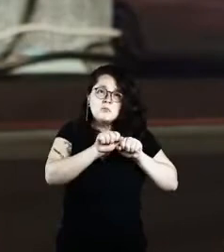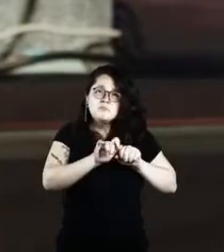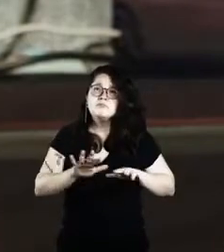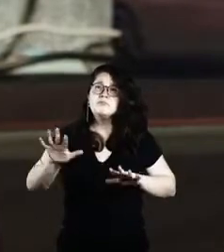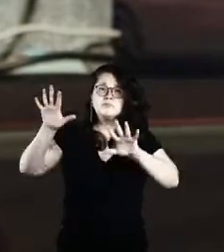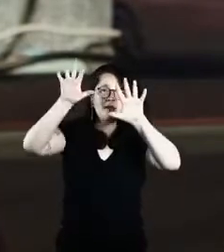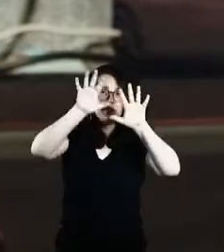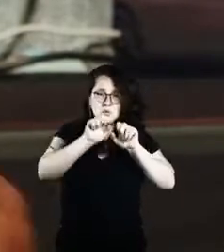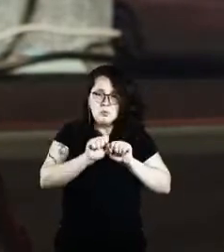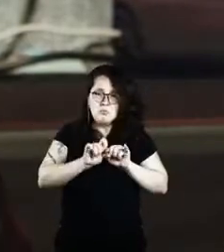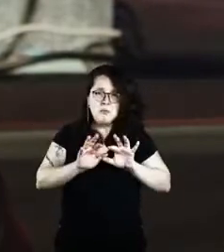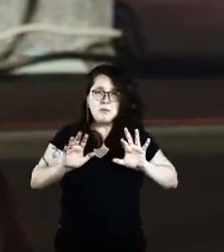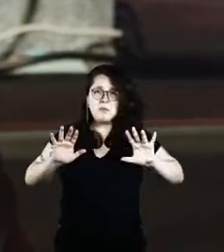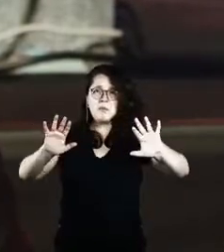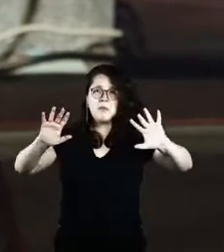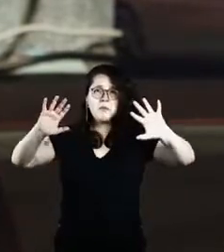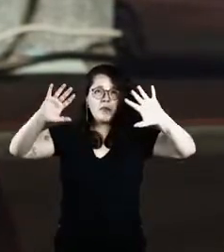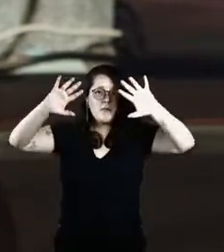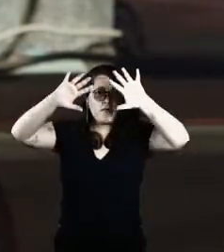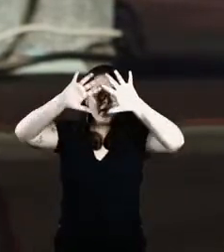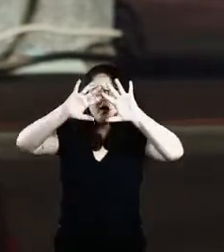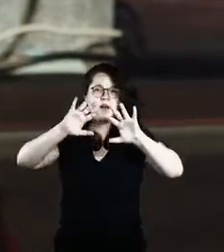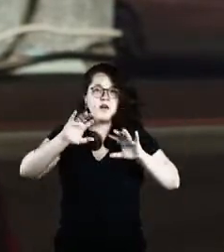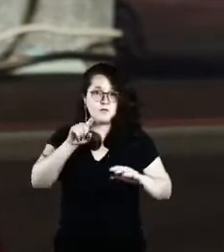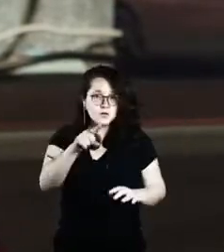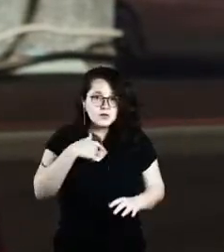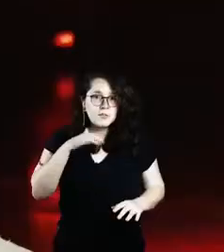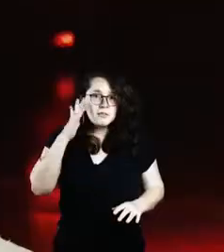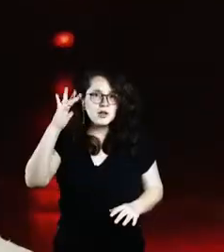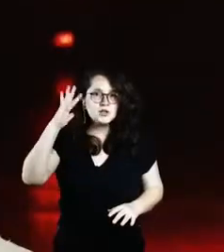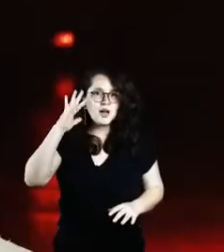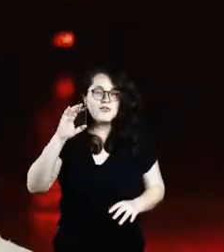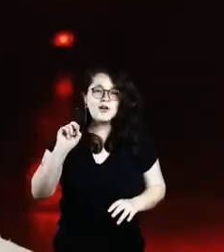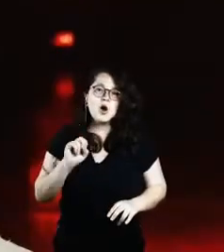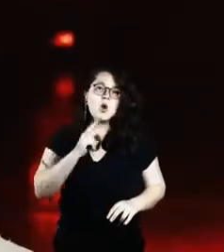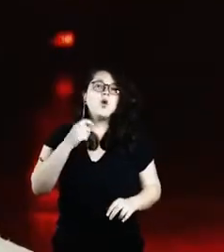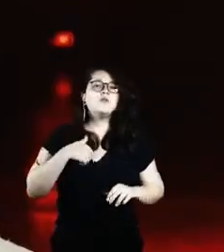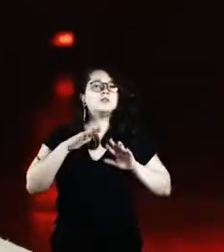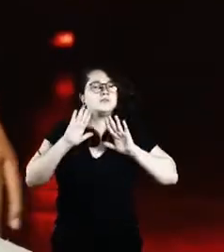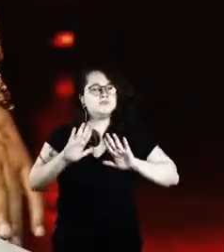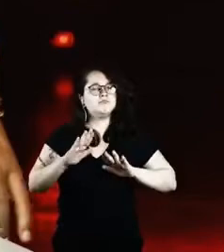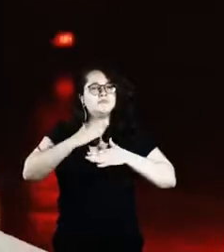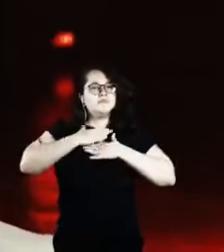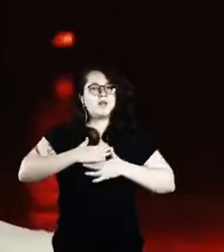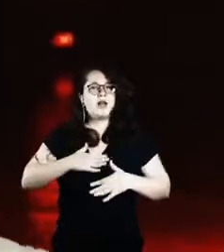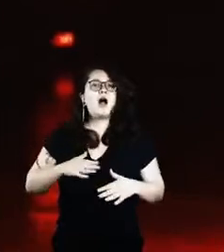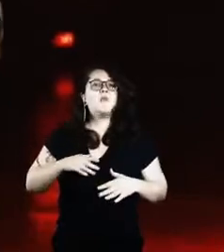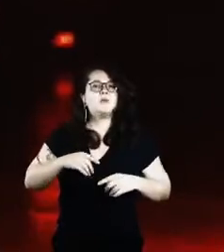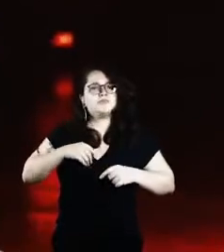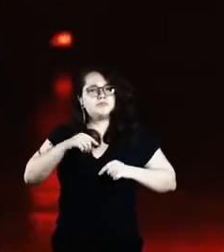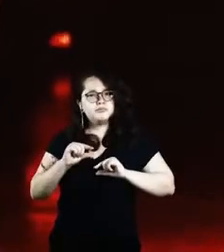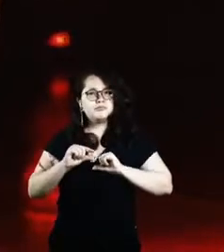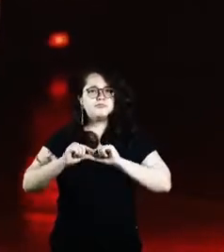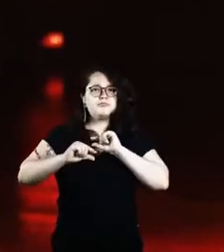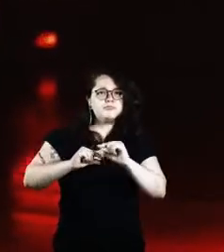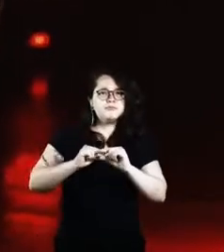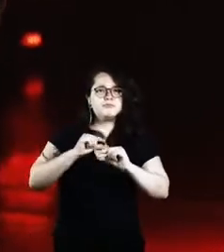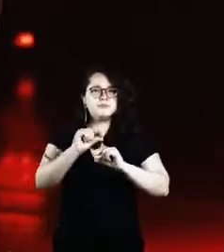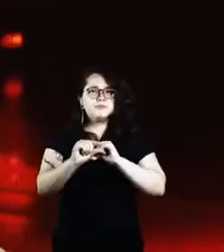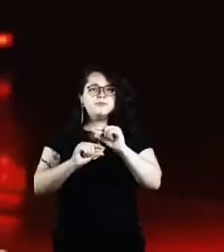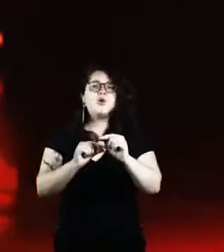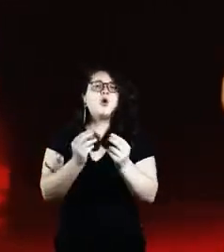essa perspectiva ou vocês foram dando um passo de cada vez, assim? Como é que foi?